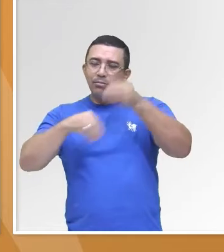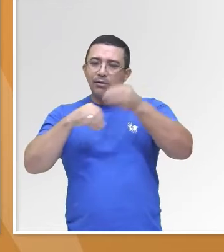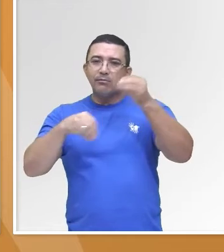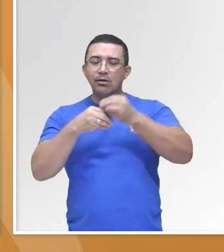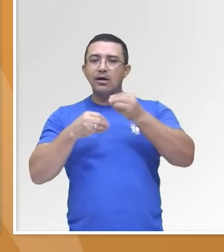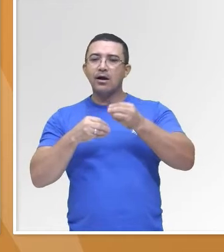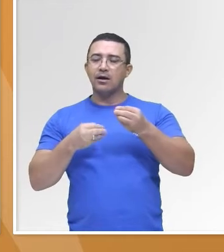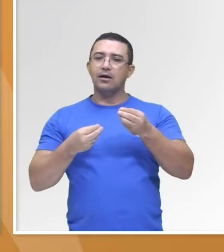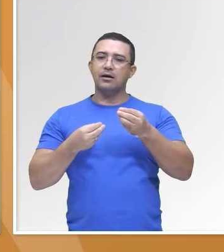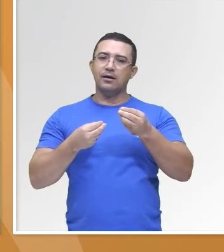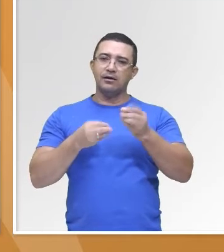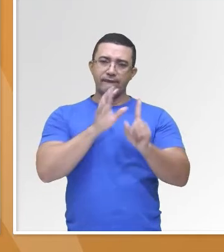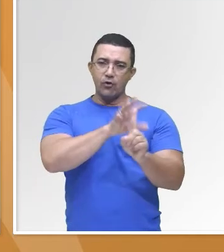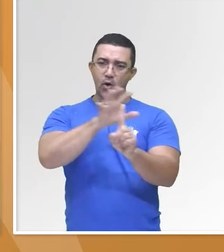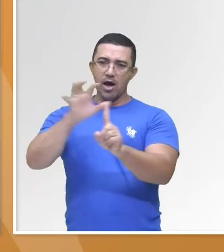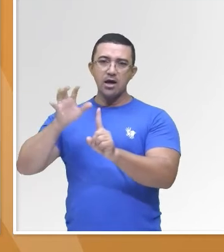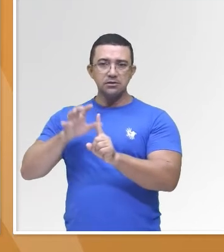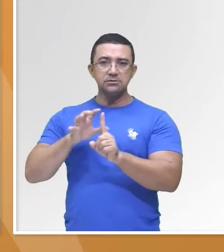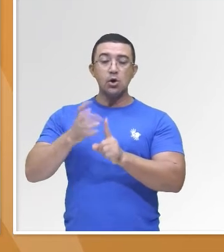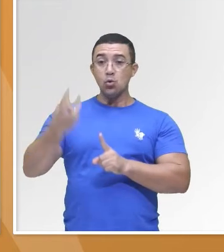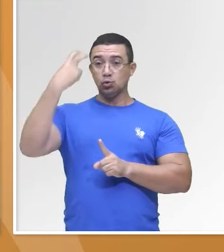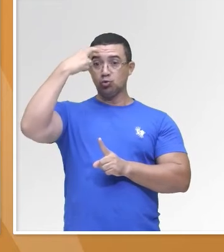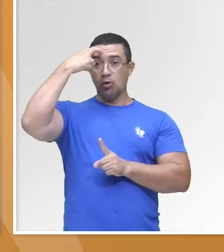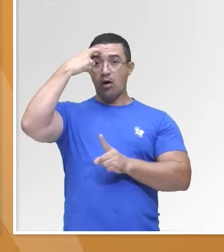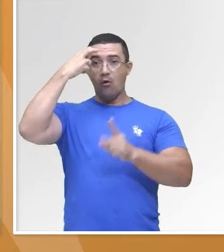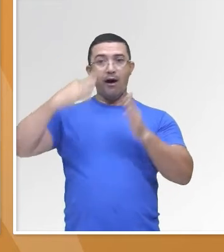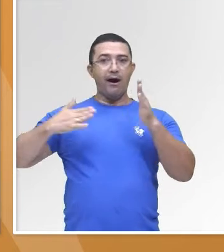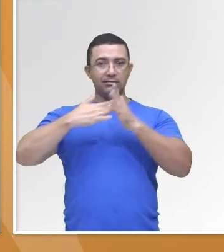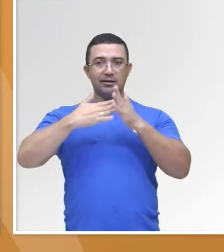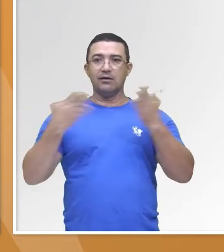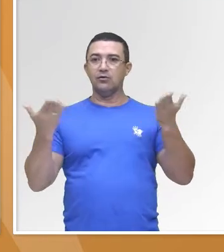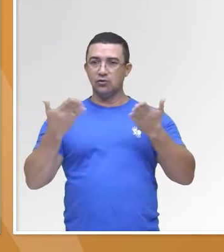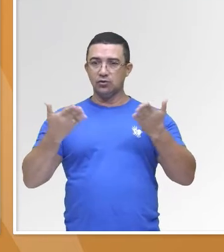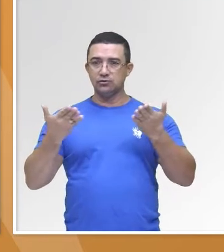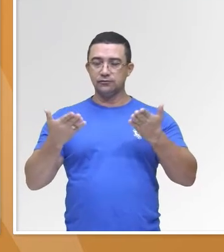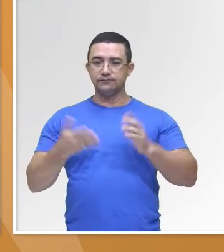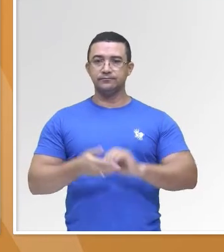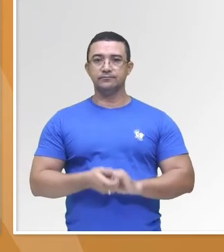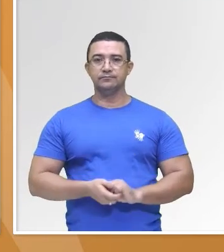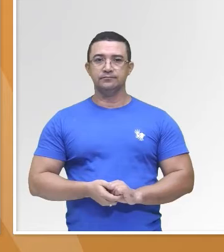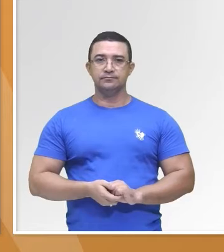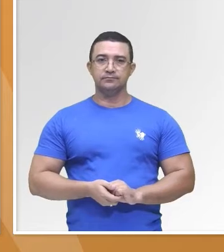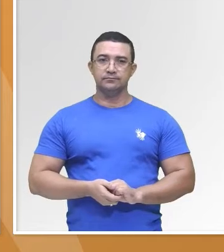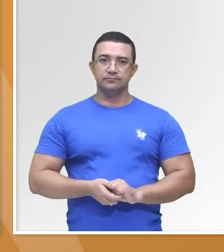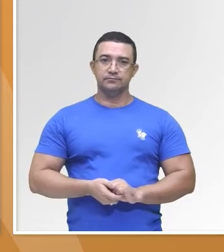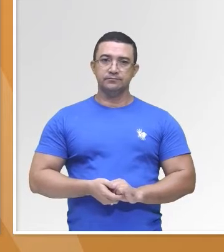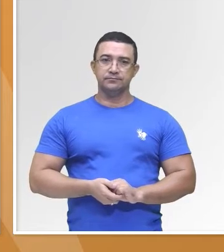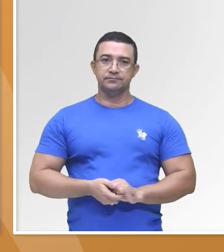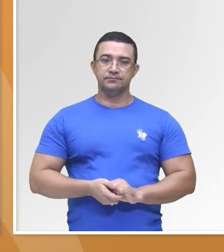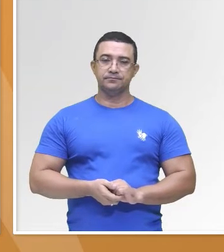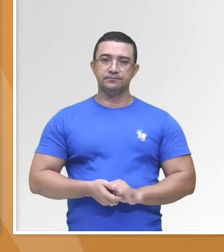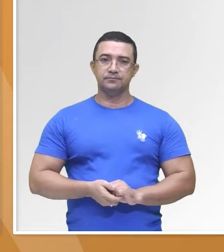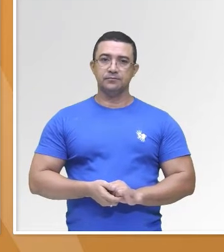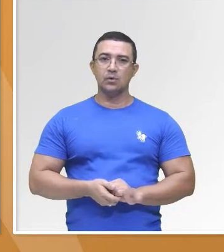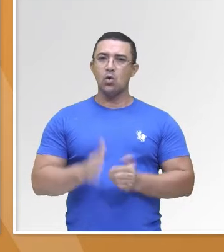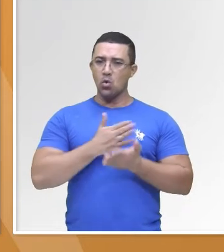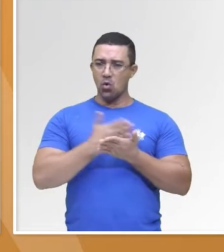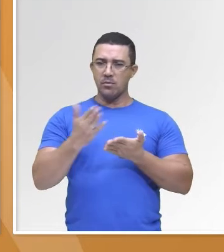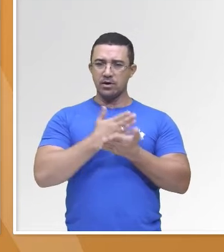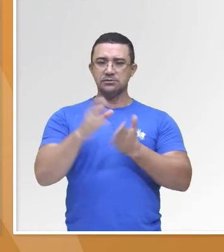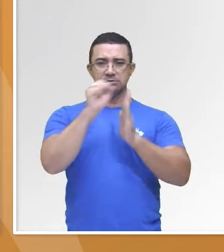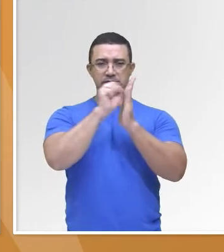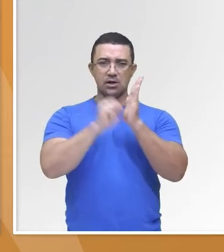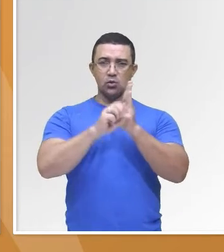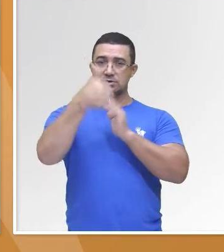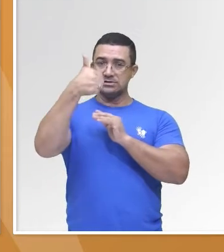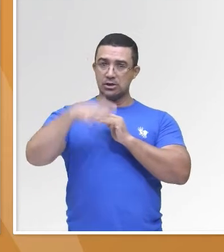social e o que ficou até hoje. Então vamos lá. Sobre a vinda dos imigrantes, olha só, no início do século